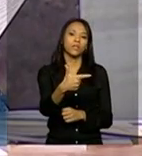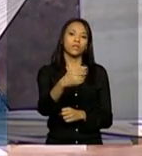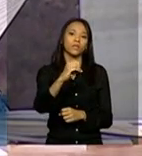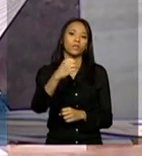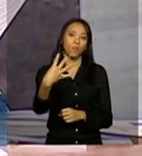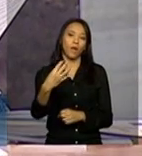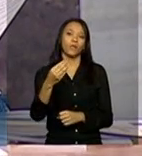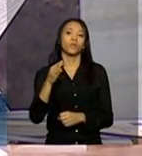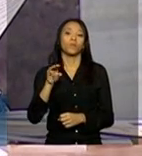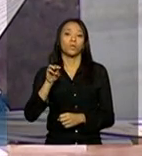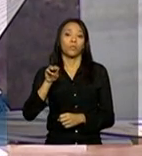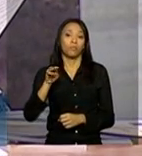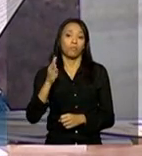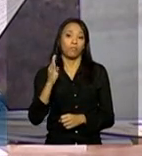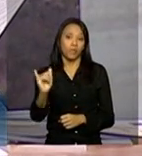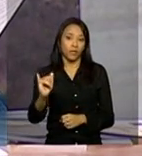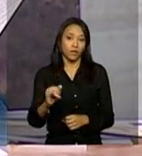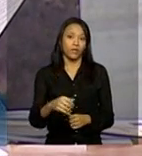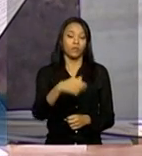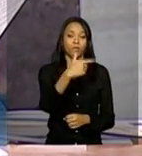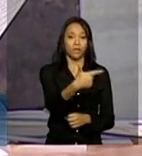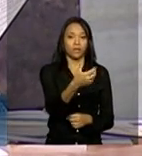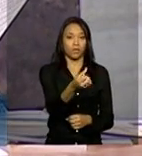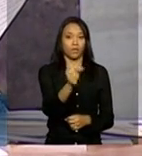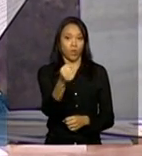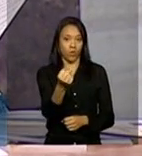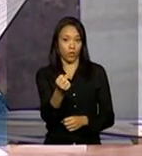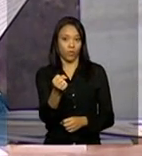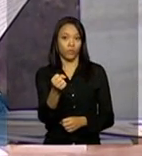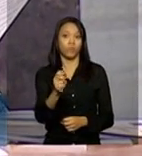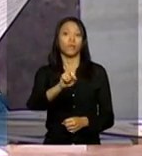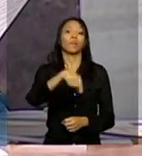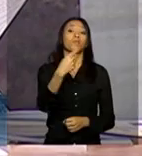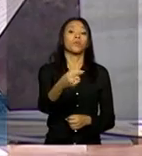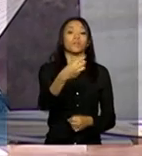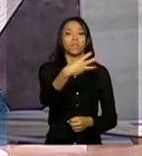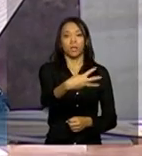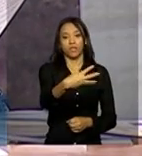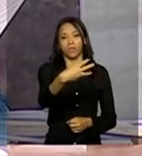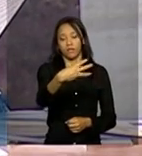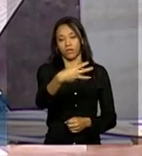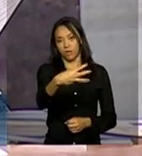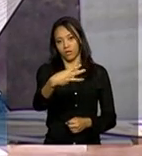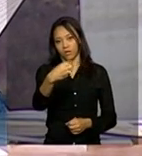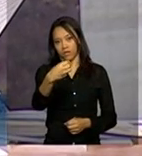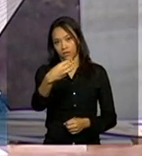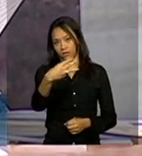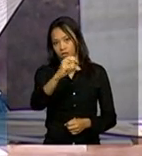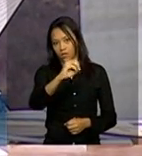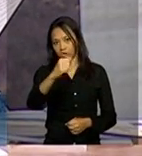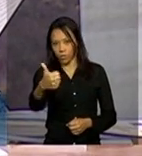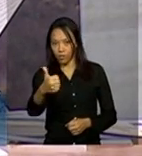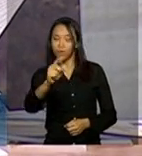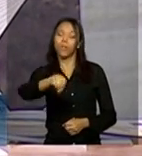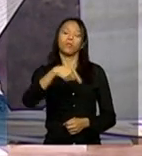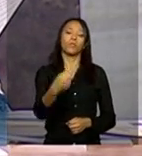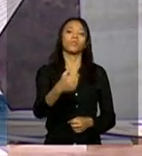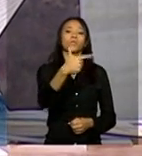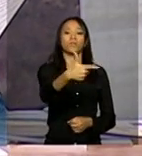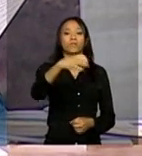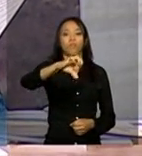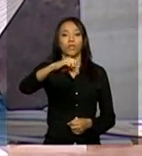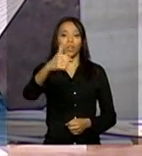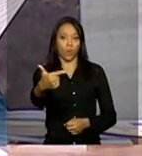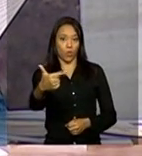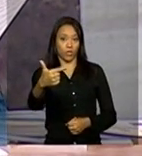204 bilhões, em 2012, 268, em 2013, 301, e em 2014, 292. Uma